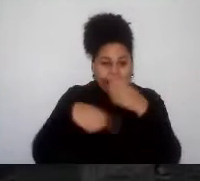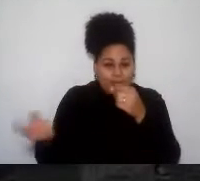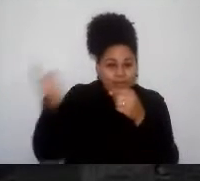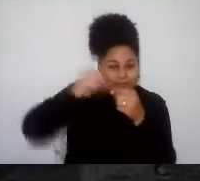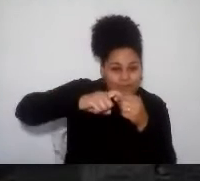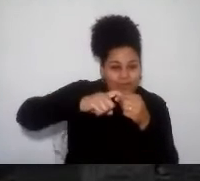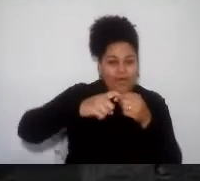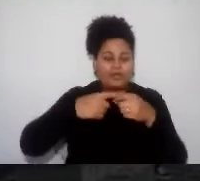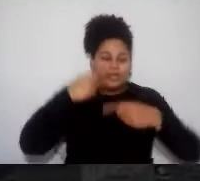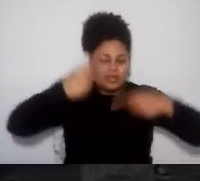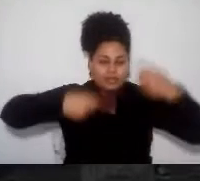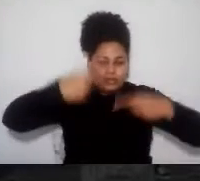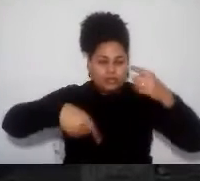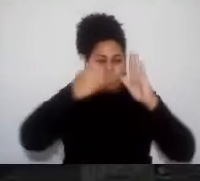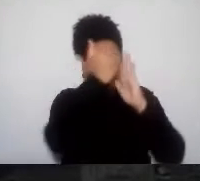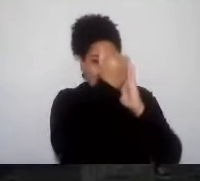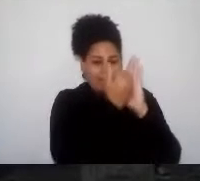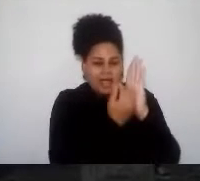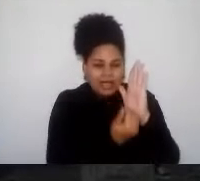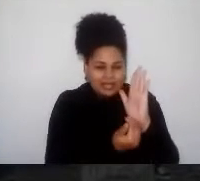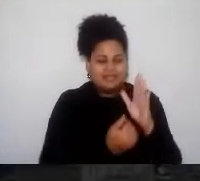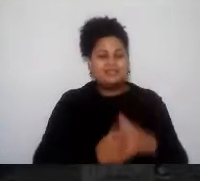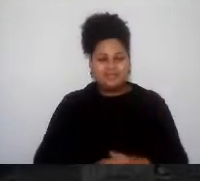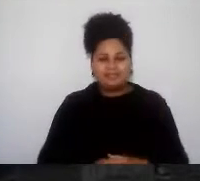discussões da pauta.